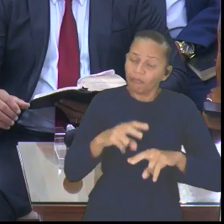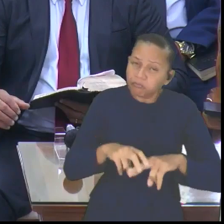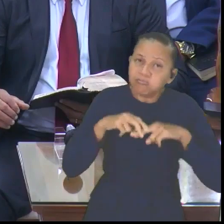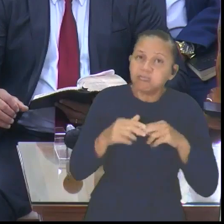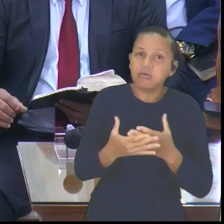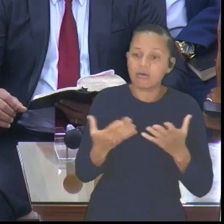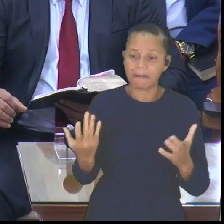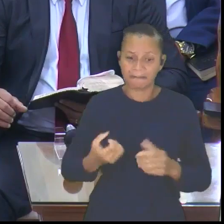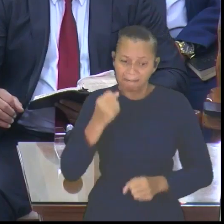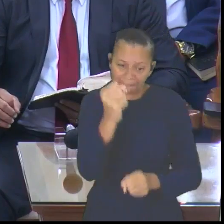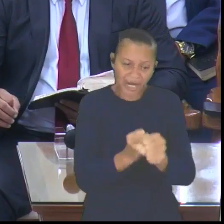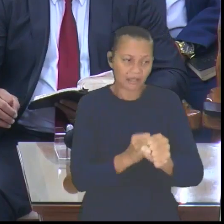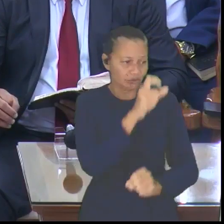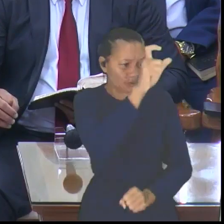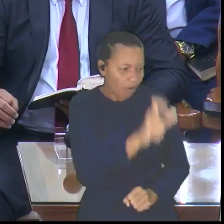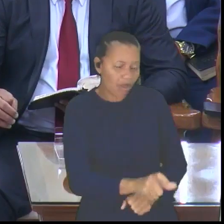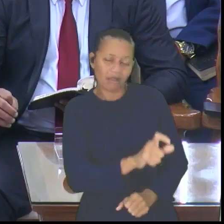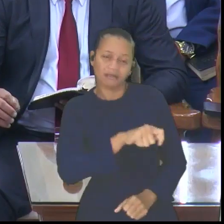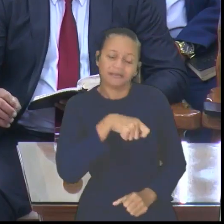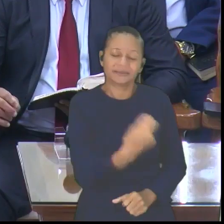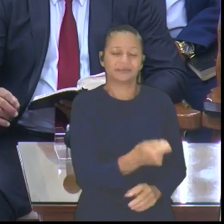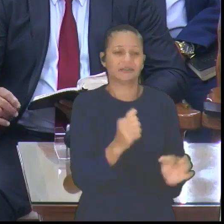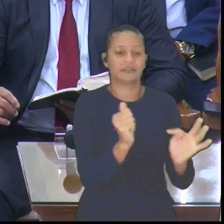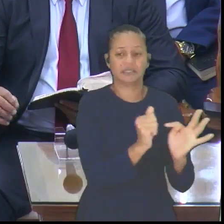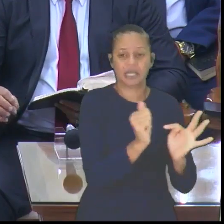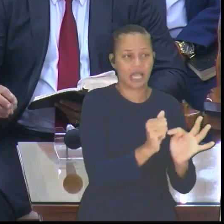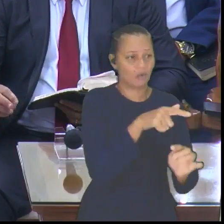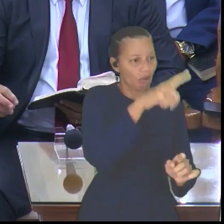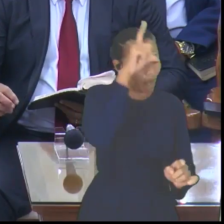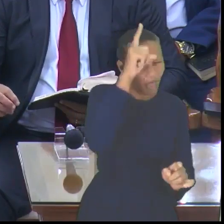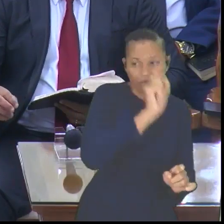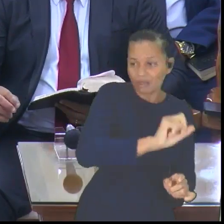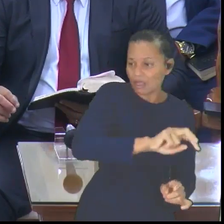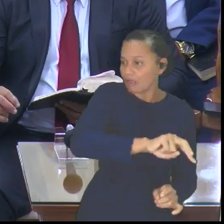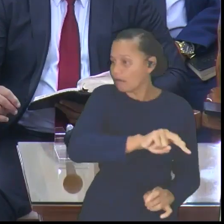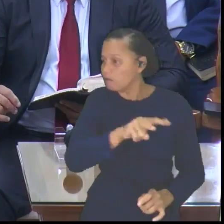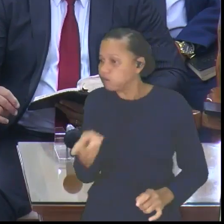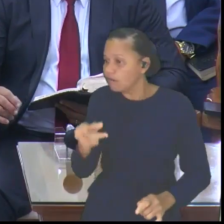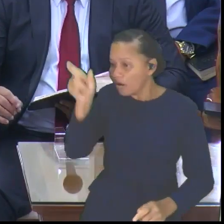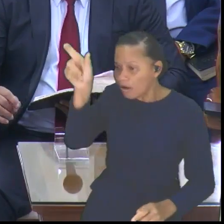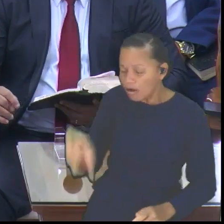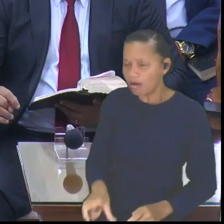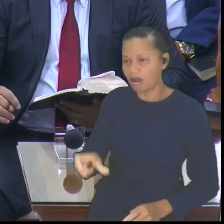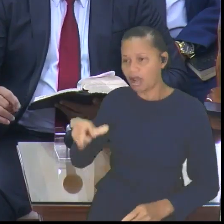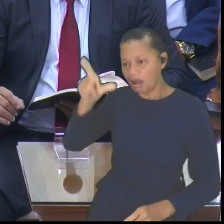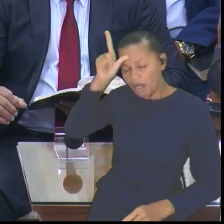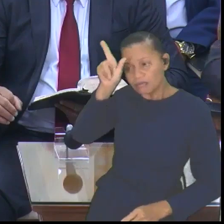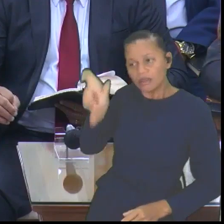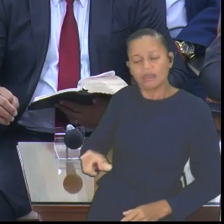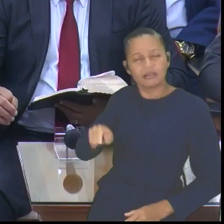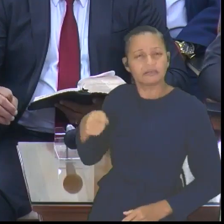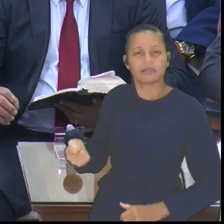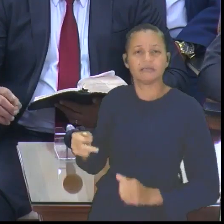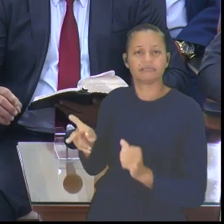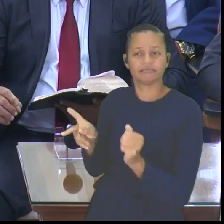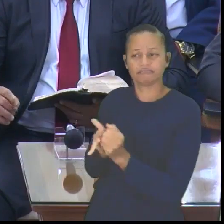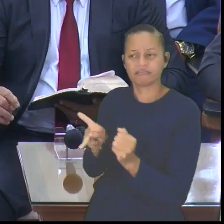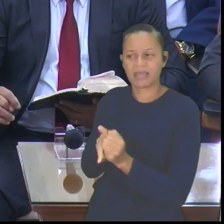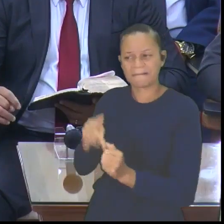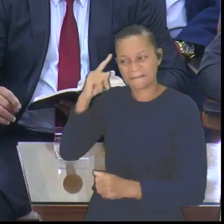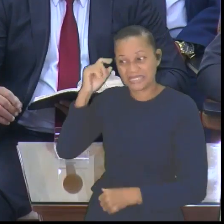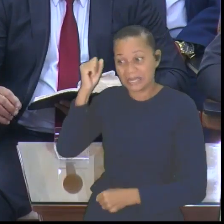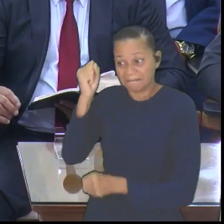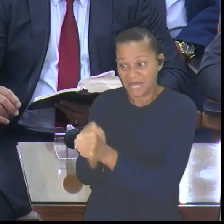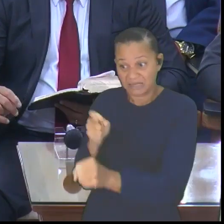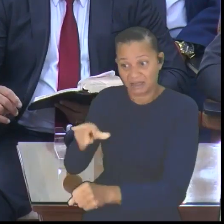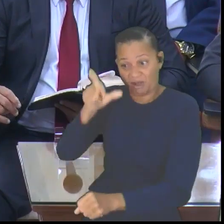quem era a próxima liderança, que se ele conseguisse matar, ele acharia que acabaria com a igreja, ou calaria a igreja